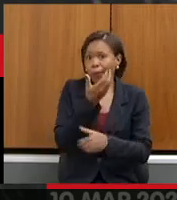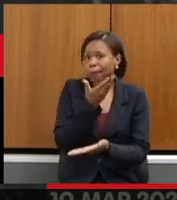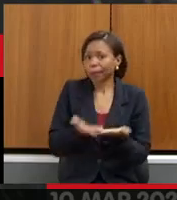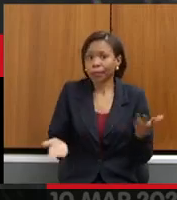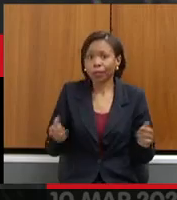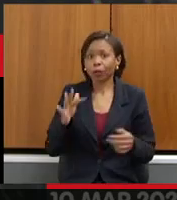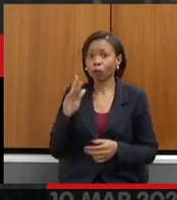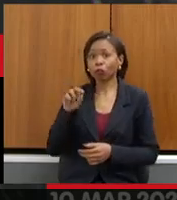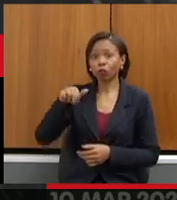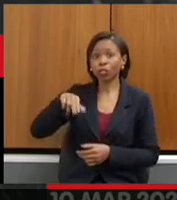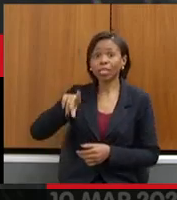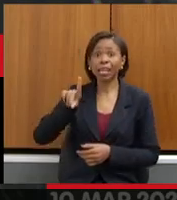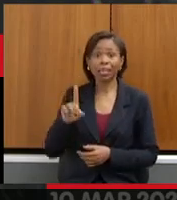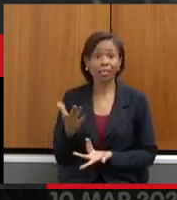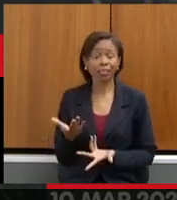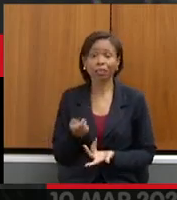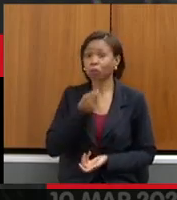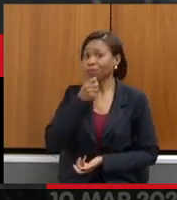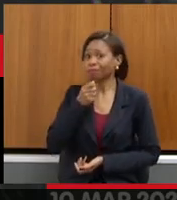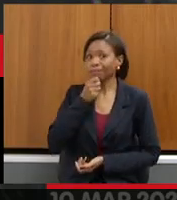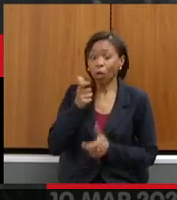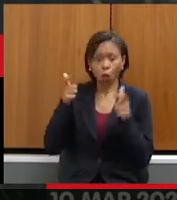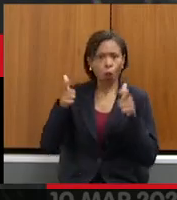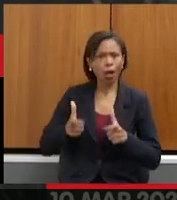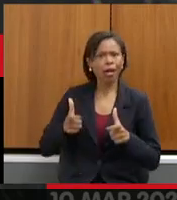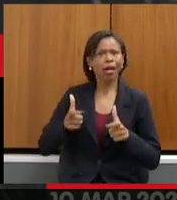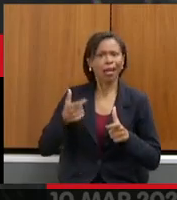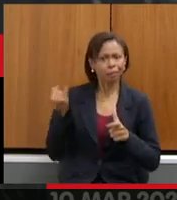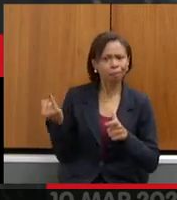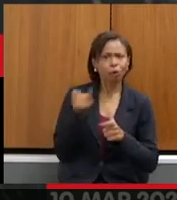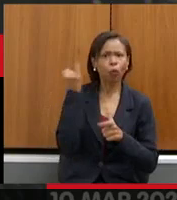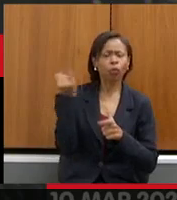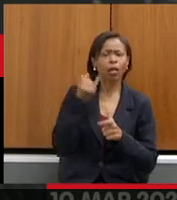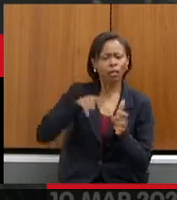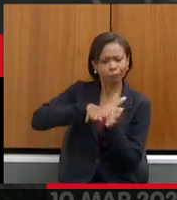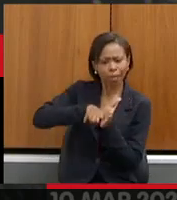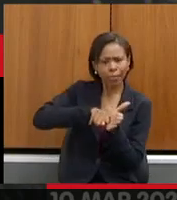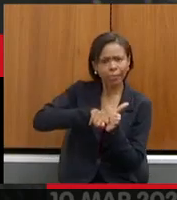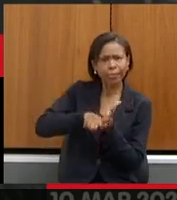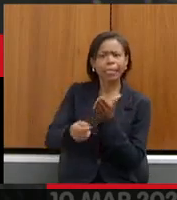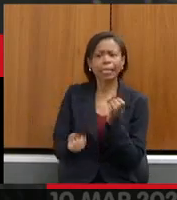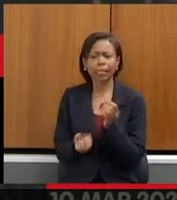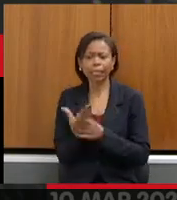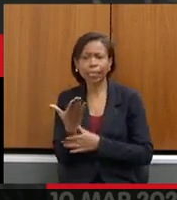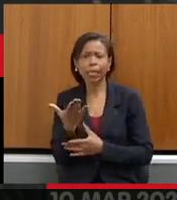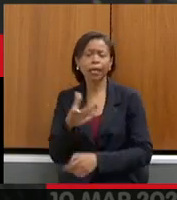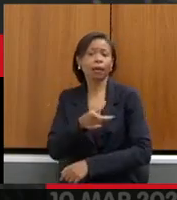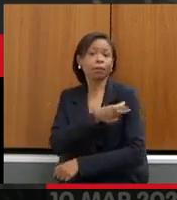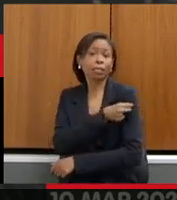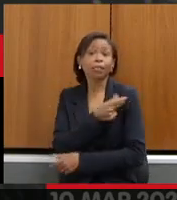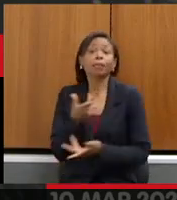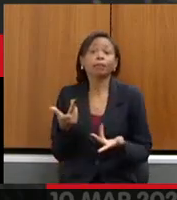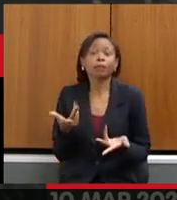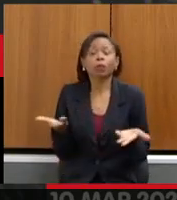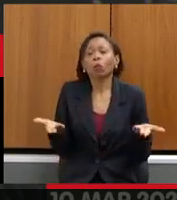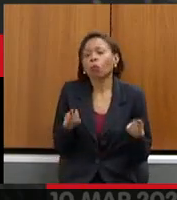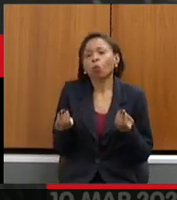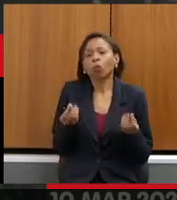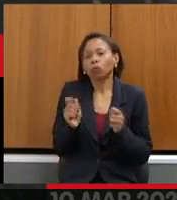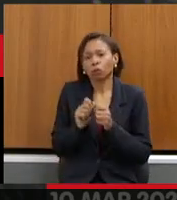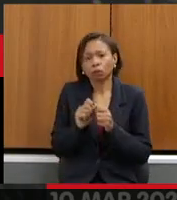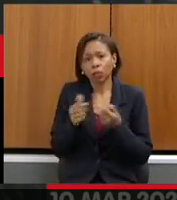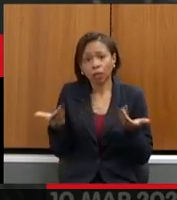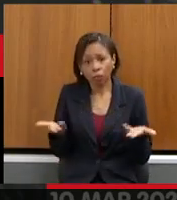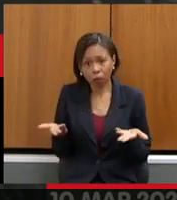fosse colocada no lugar estratégico na produção e na pesquisa então o que que vai ser feito de imediato em relação a